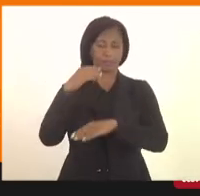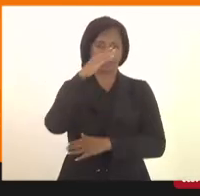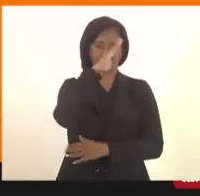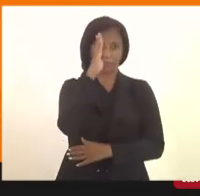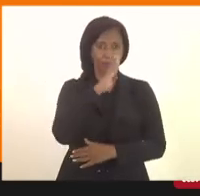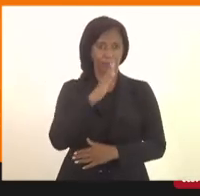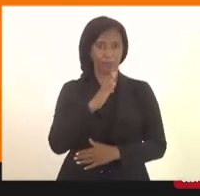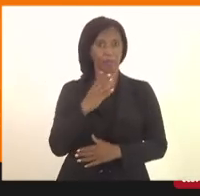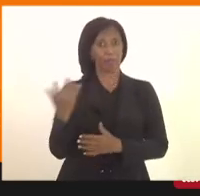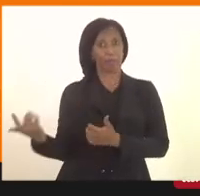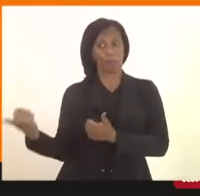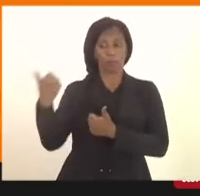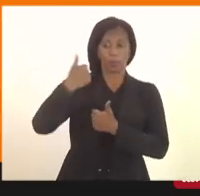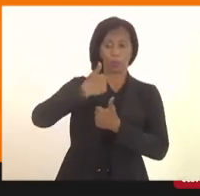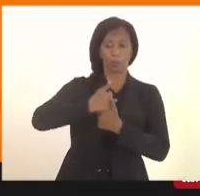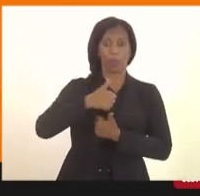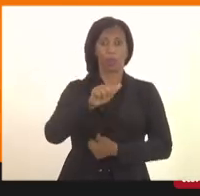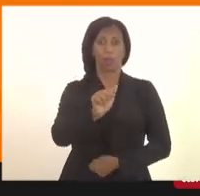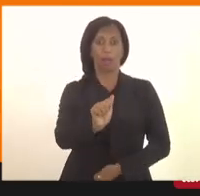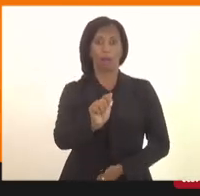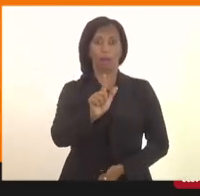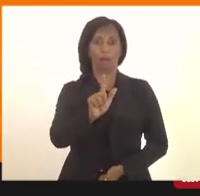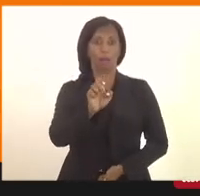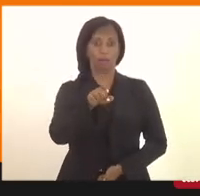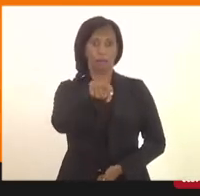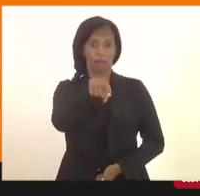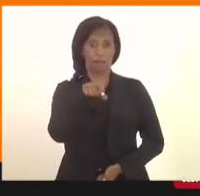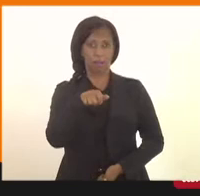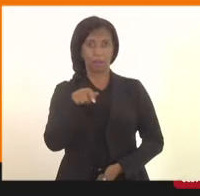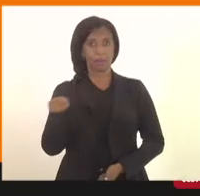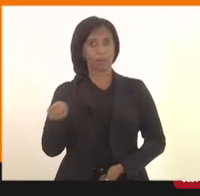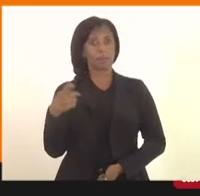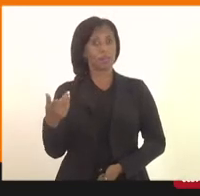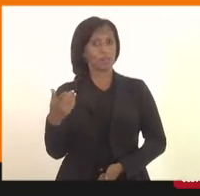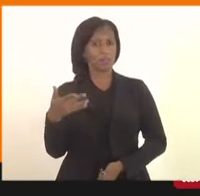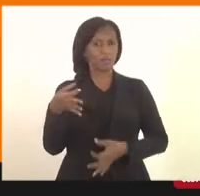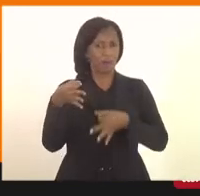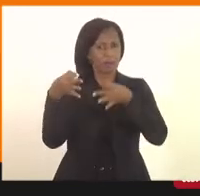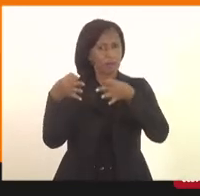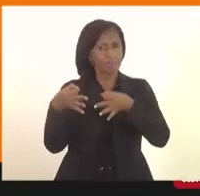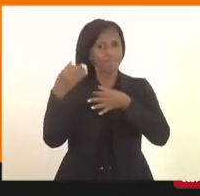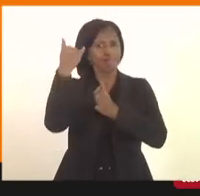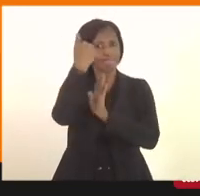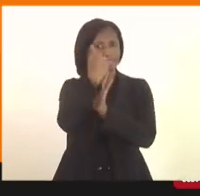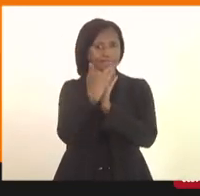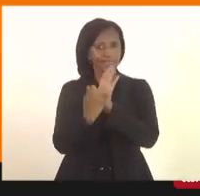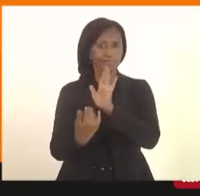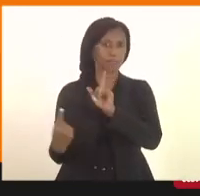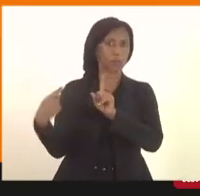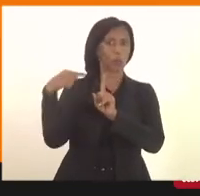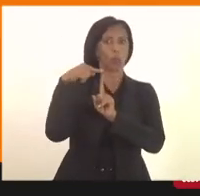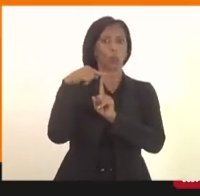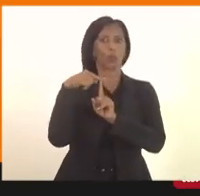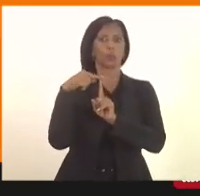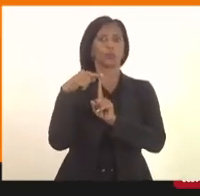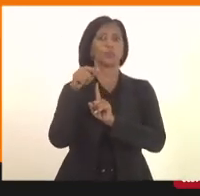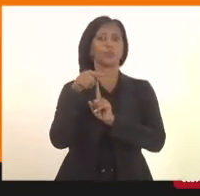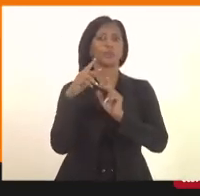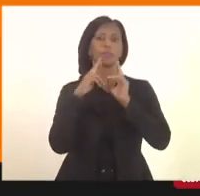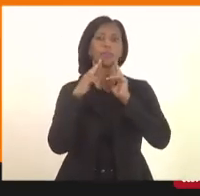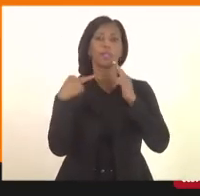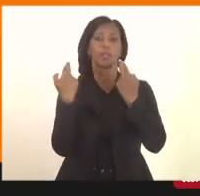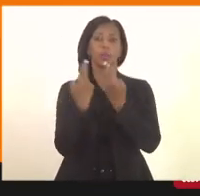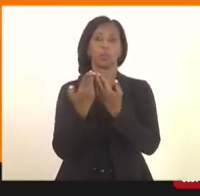passar a palavra para o meu colega Alex Mendes, que vai se ater um pouco mais ao objeto dessa reunião, que é a